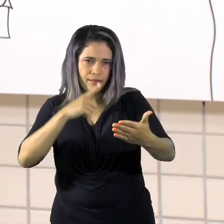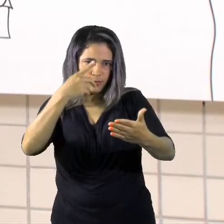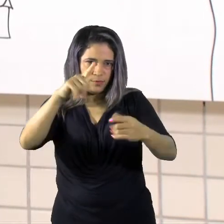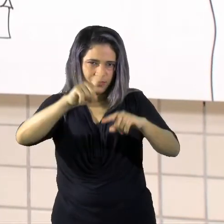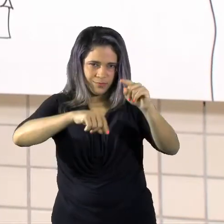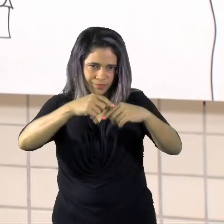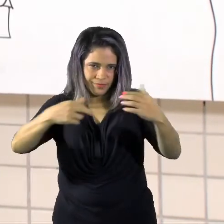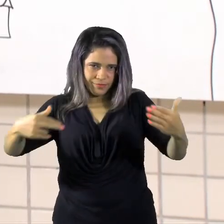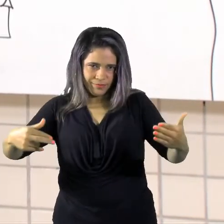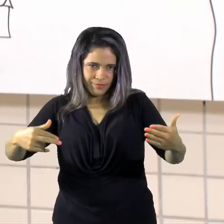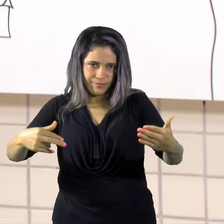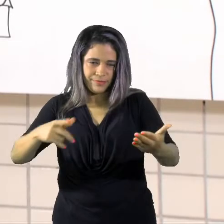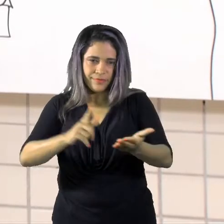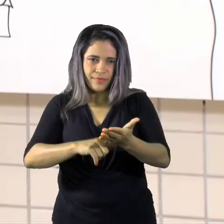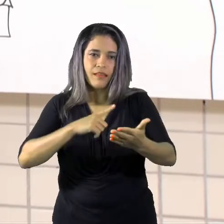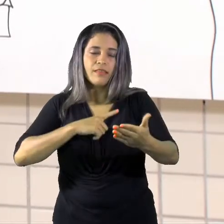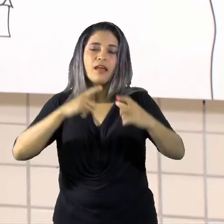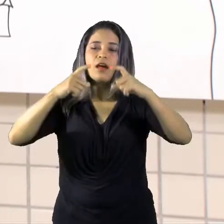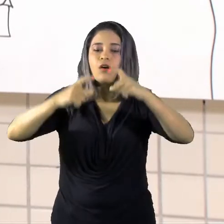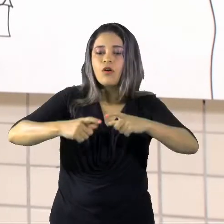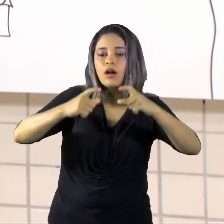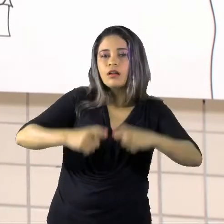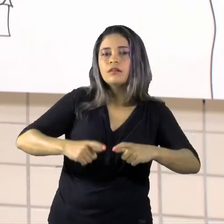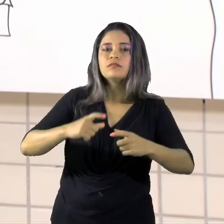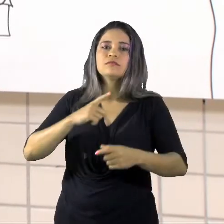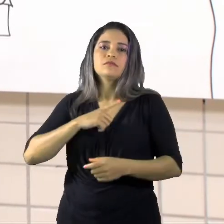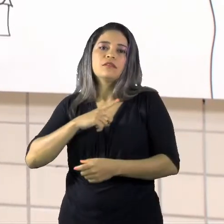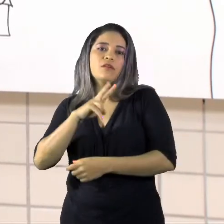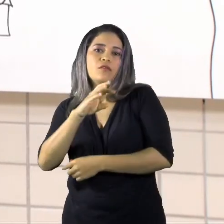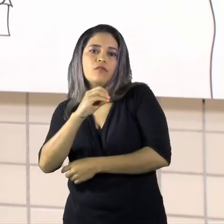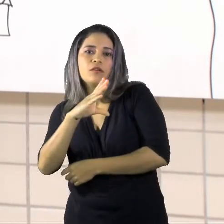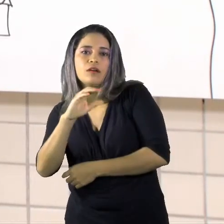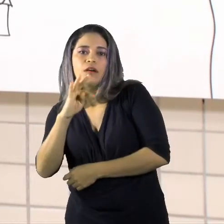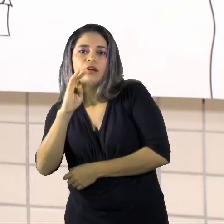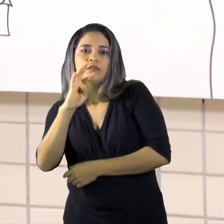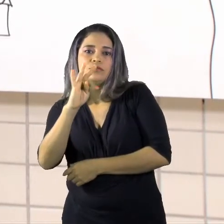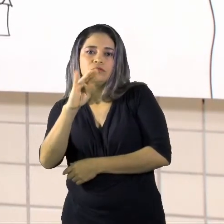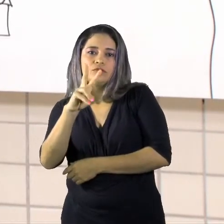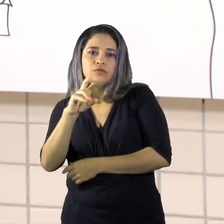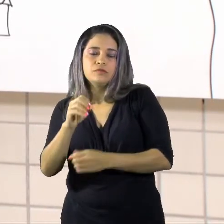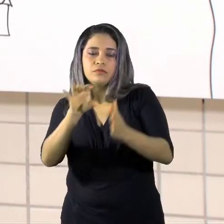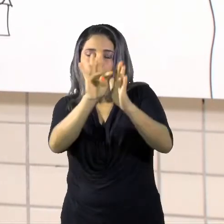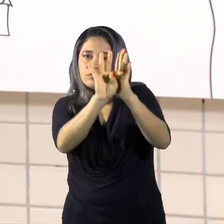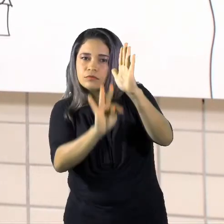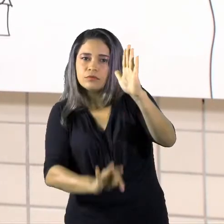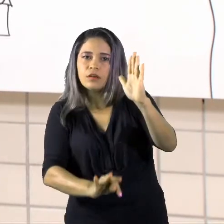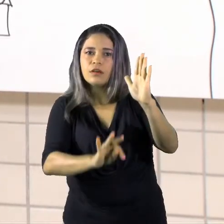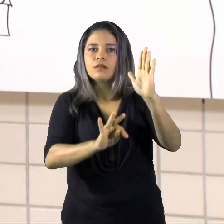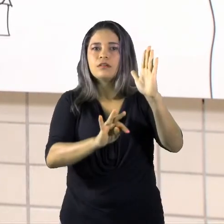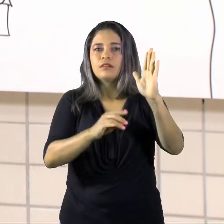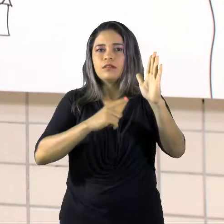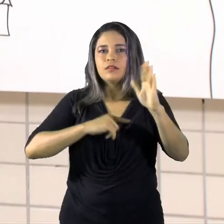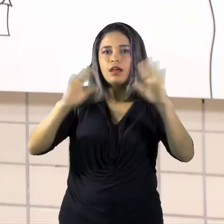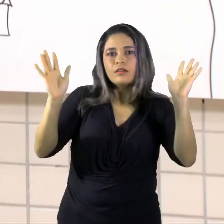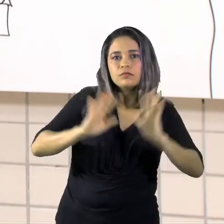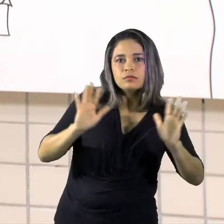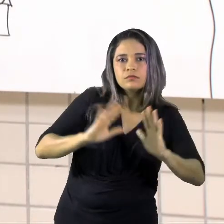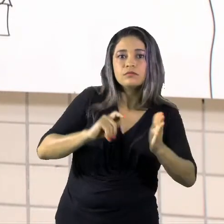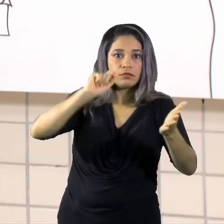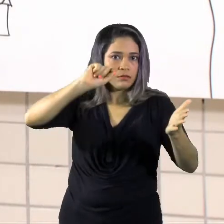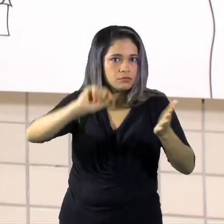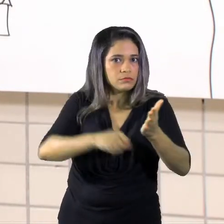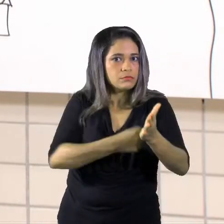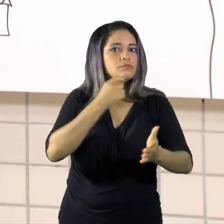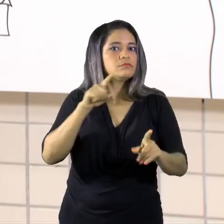a localidade, tem a data, tem o vocativo, tem o corpo do texto, tem a despedida e a